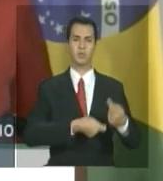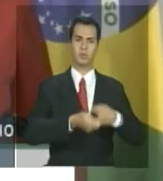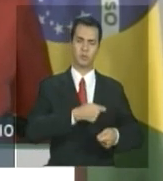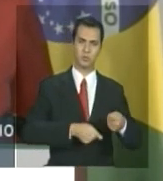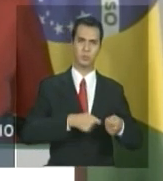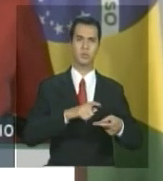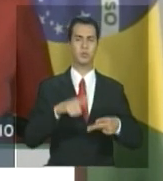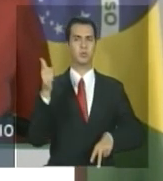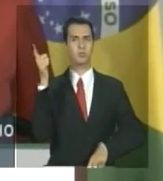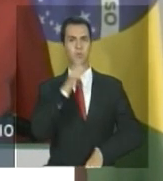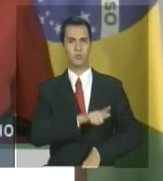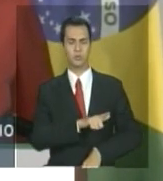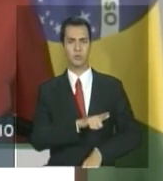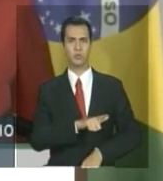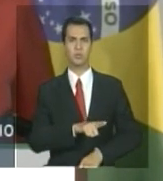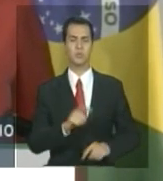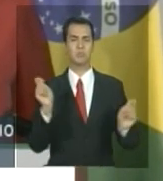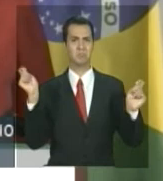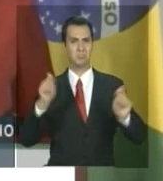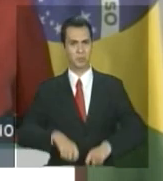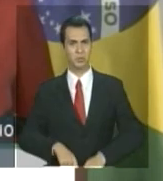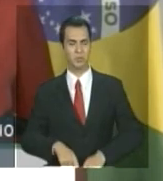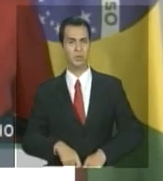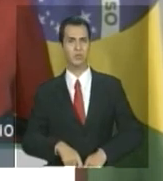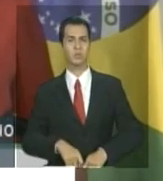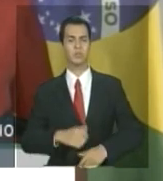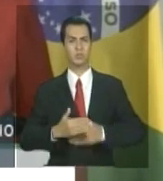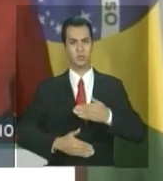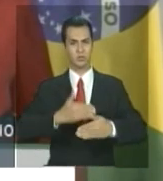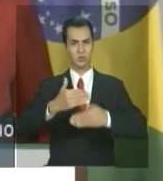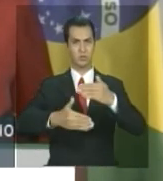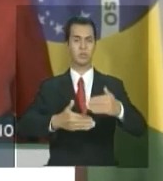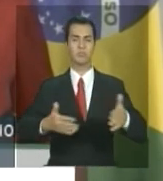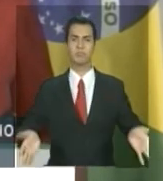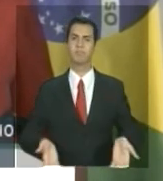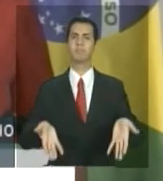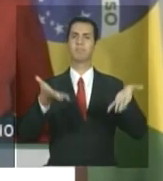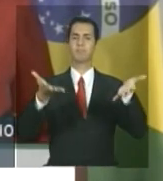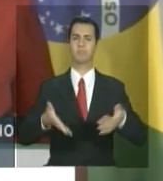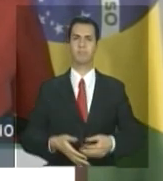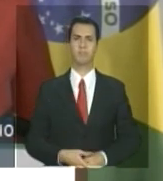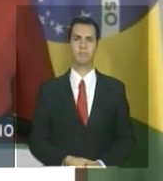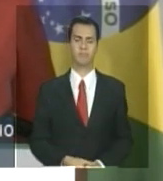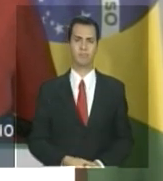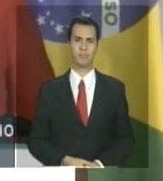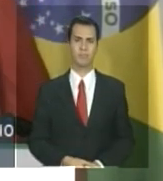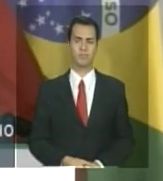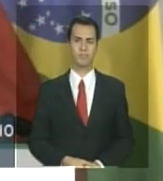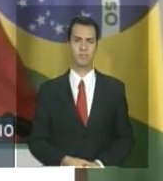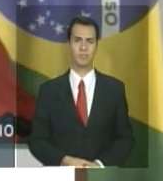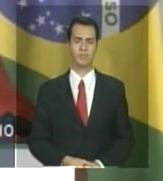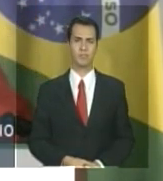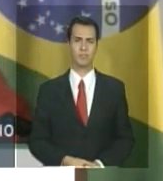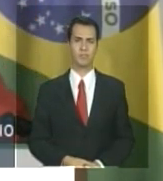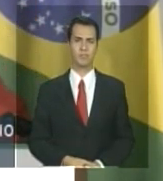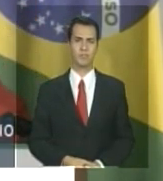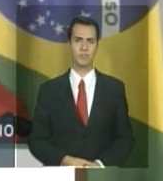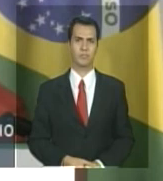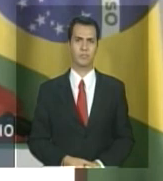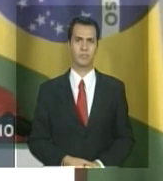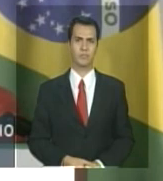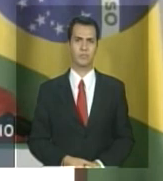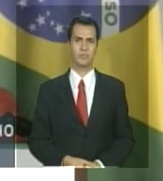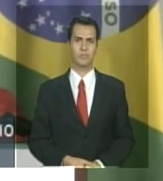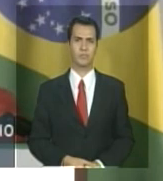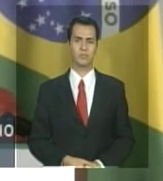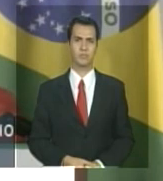econômicas, de grande capacidade de crescimento e de prosperidade. E também,